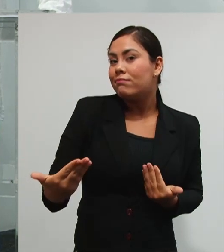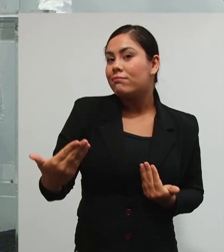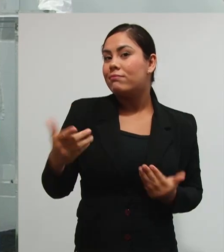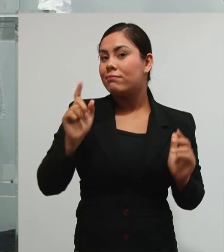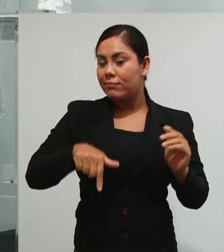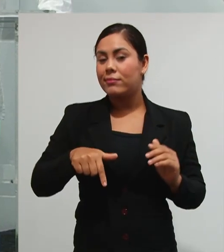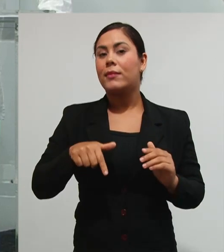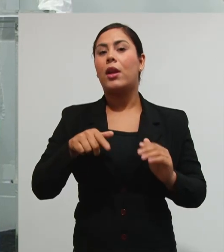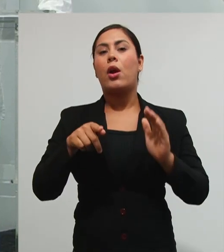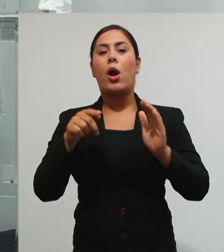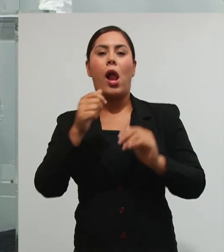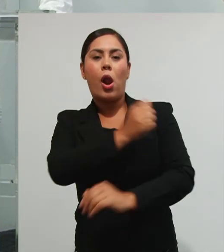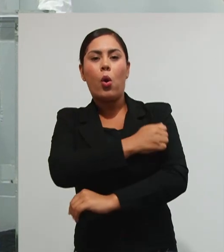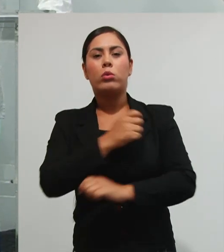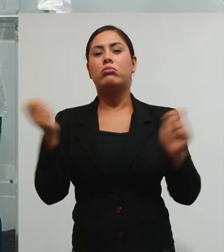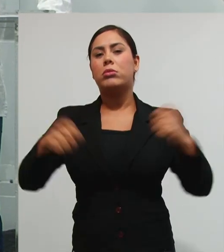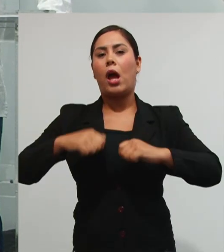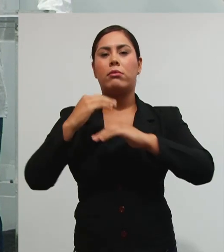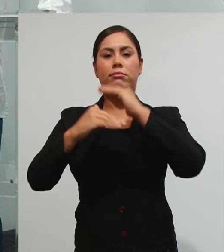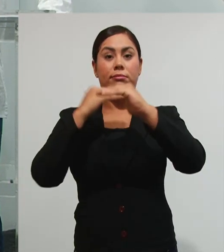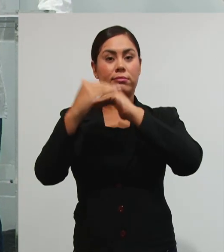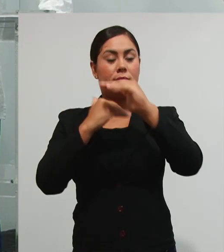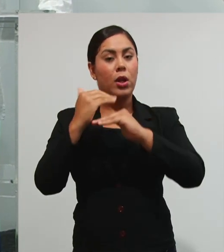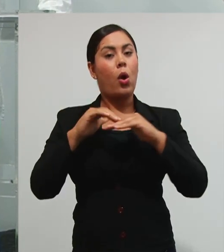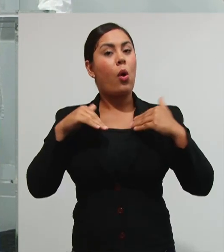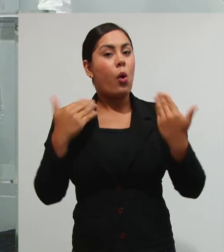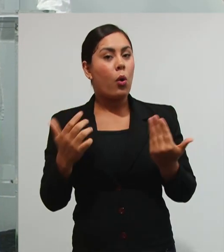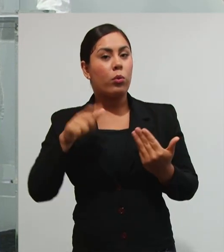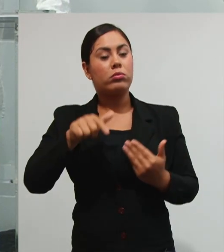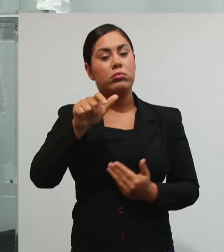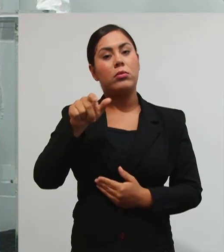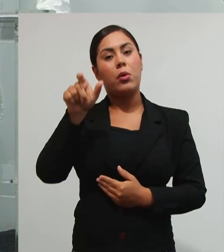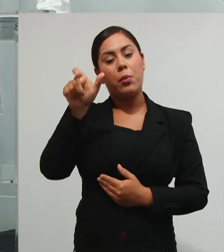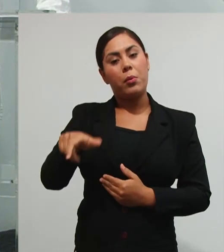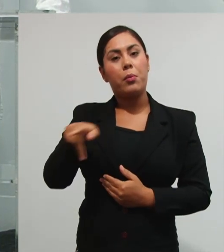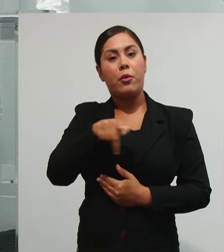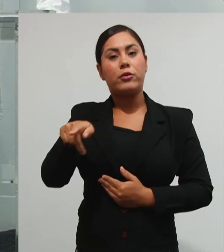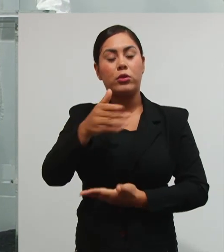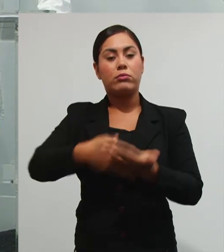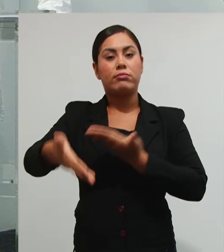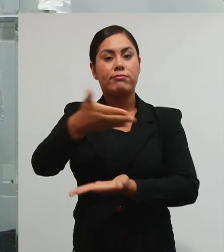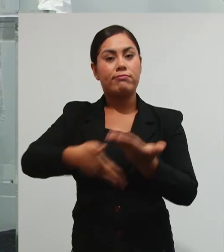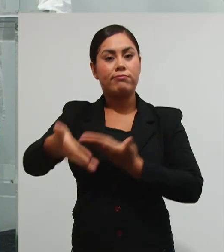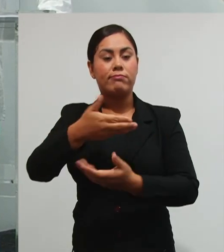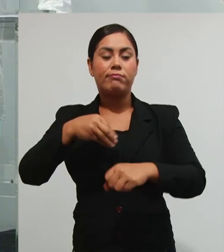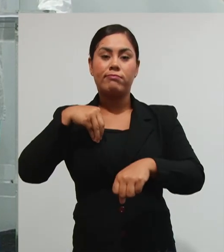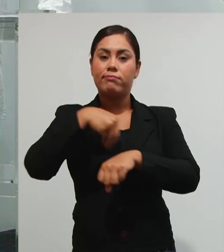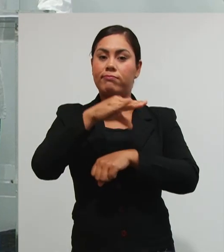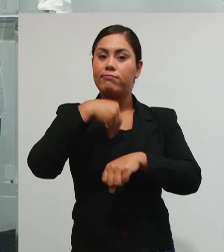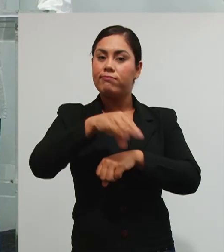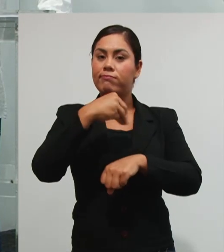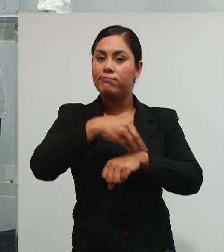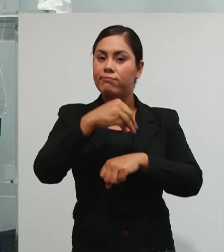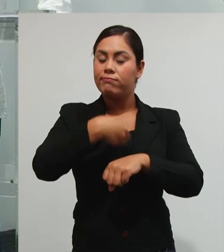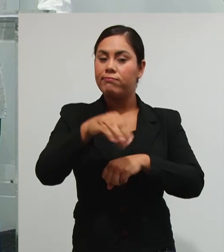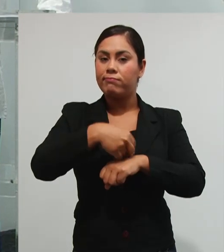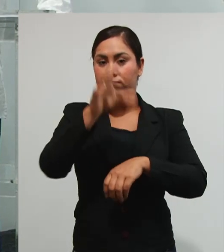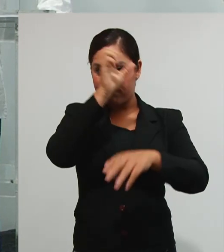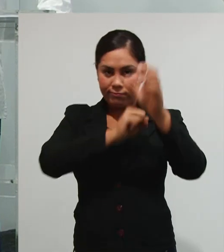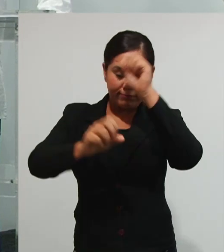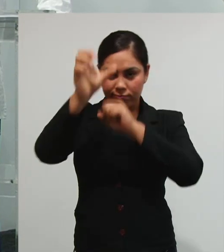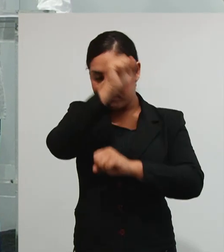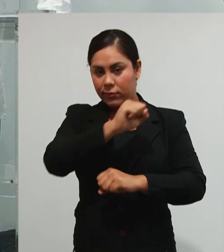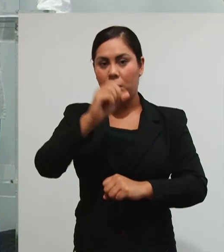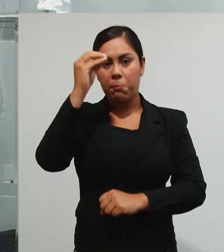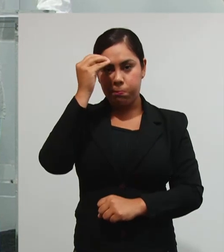aluno pode ou não avançar e o quanto esse professor, que será o mediador da aprendizagem entre o conhecimento